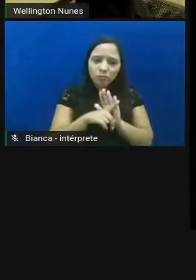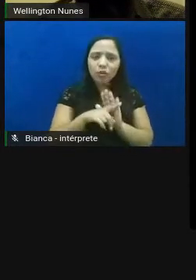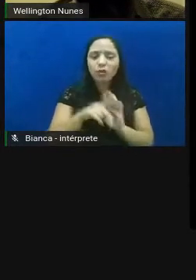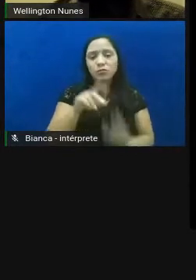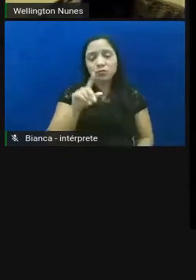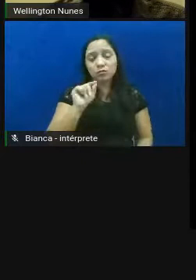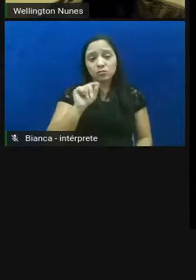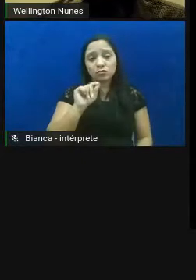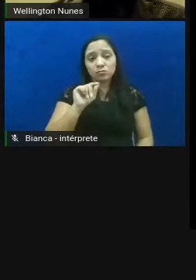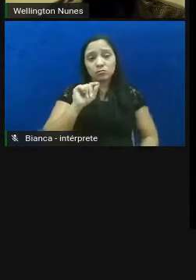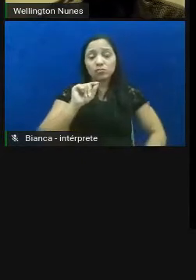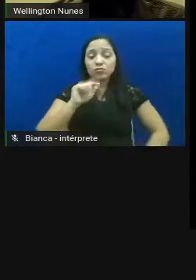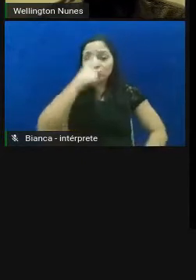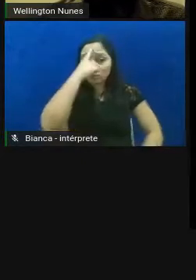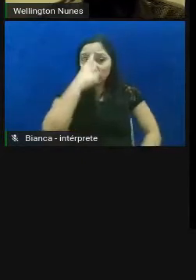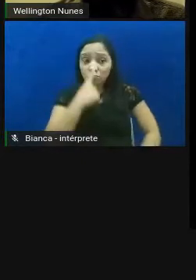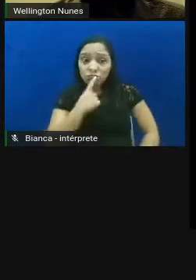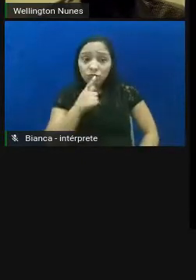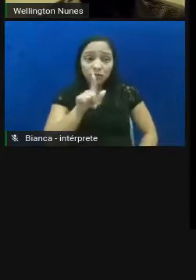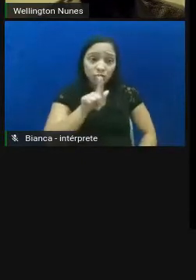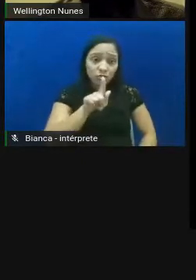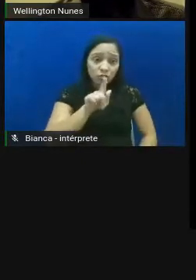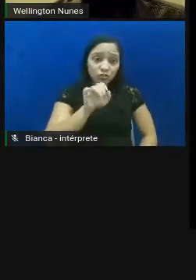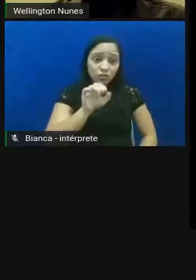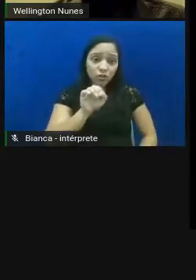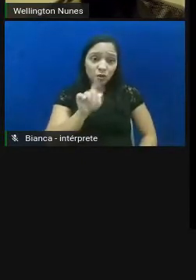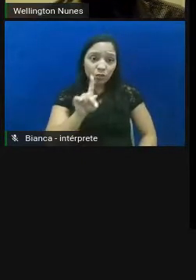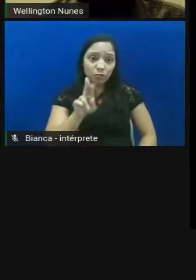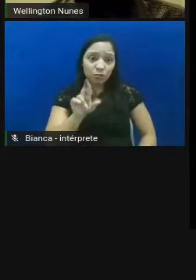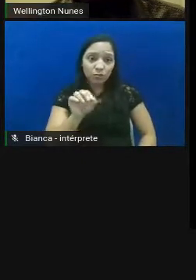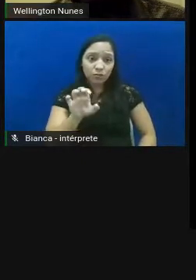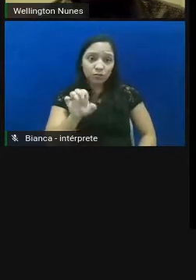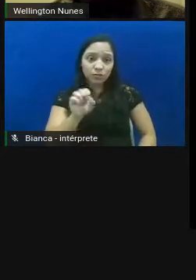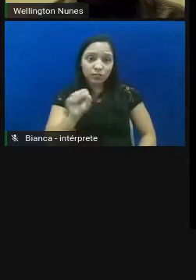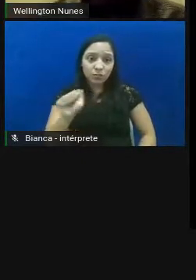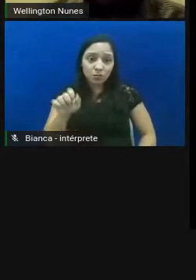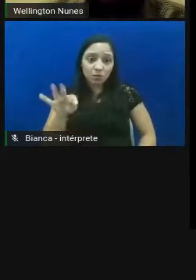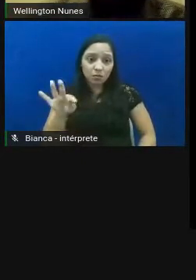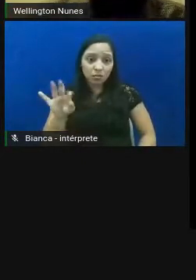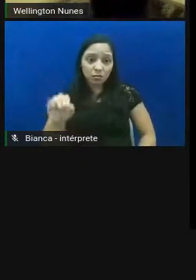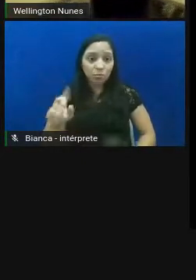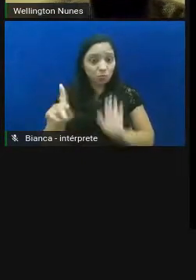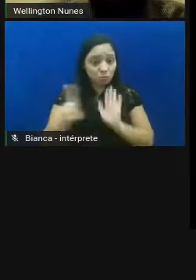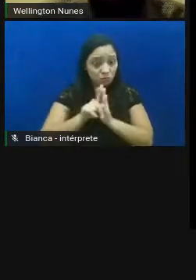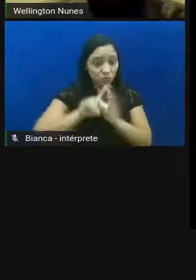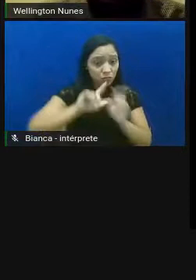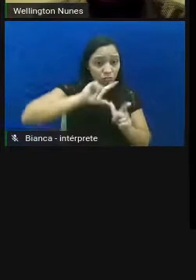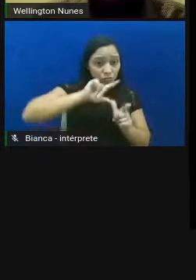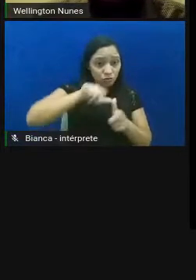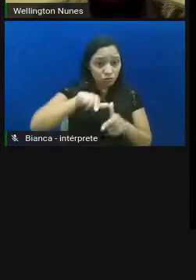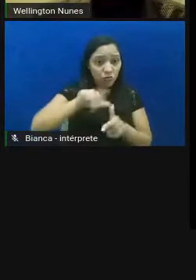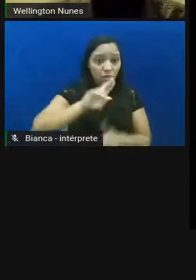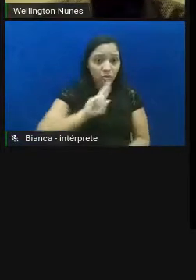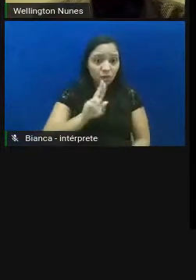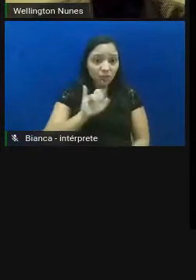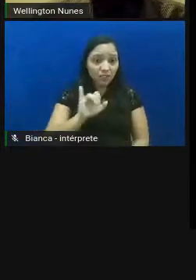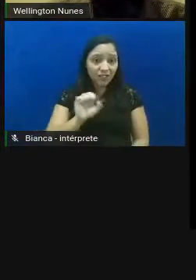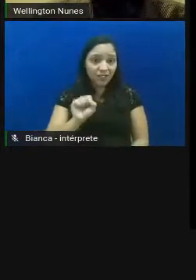Imagens, Geoprocessamento da Geografia, né? Lá do IESA, aqui da UFG.